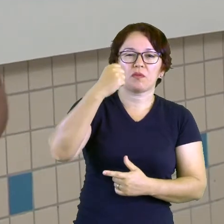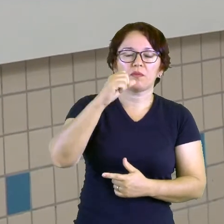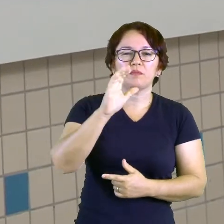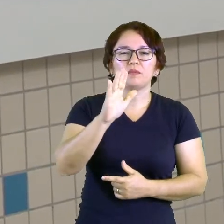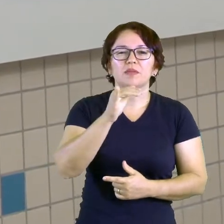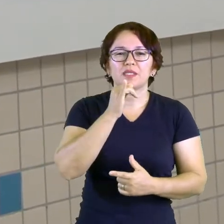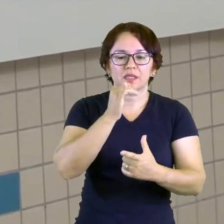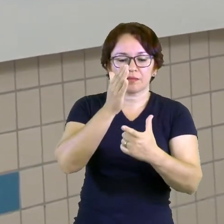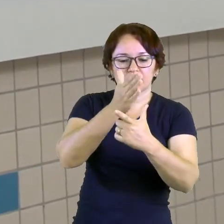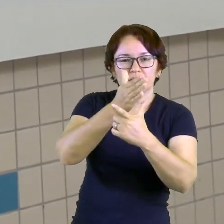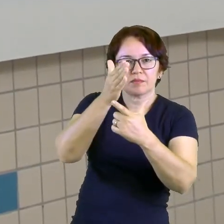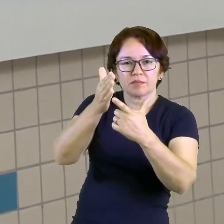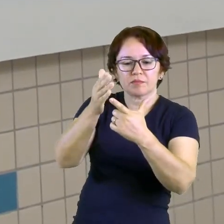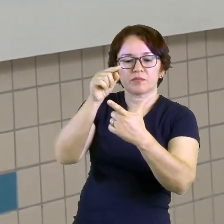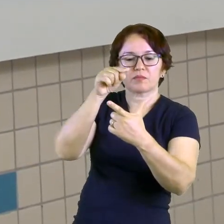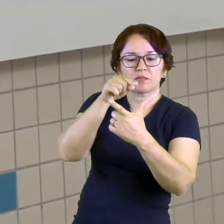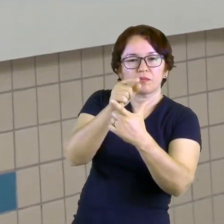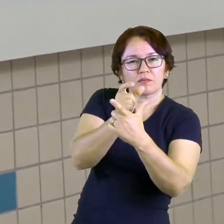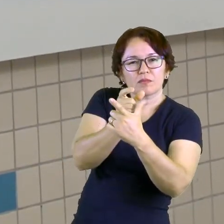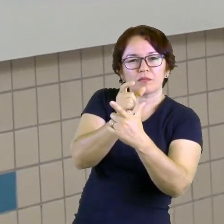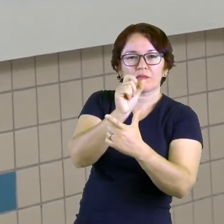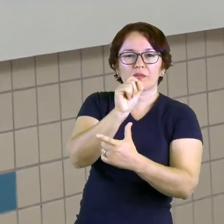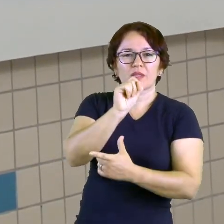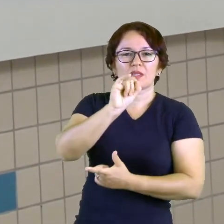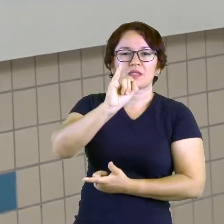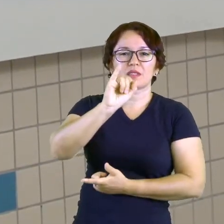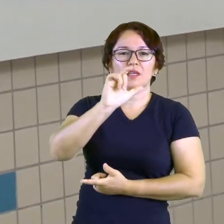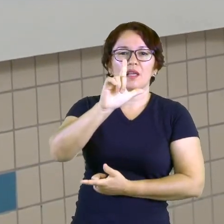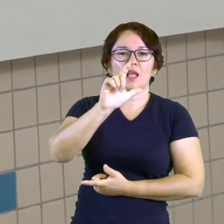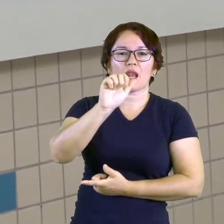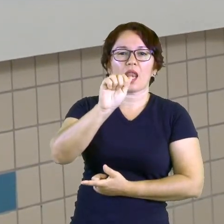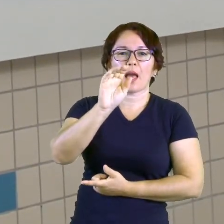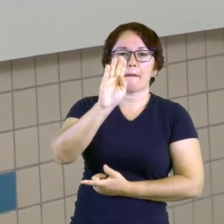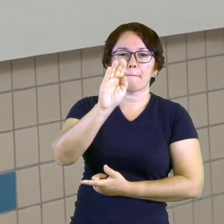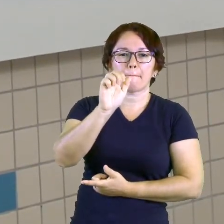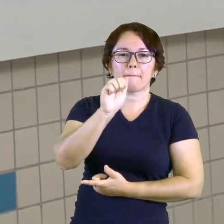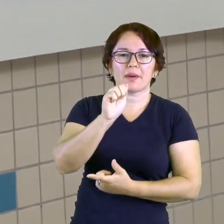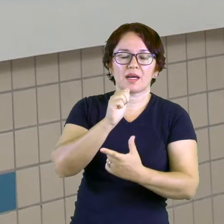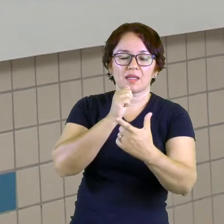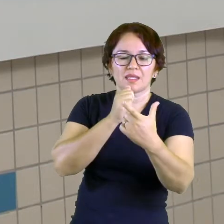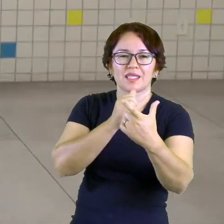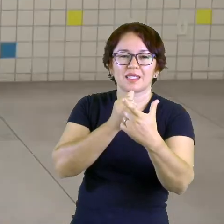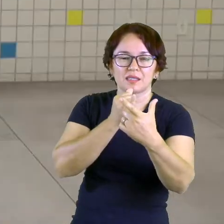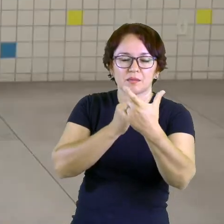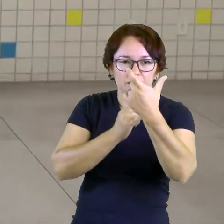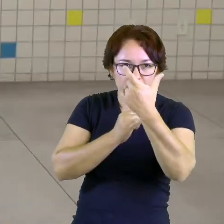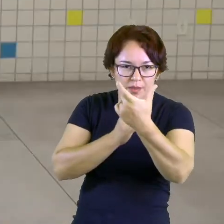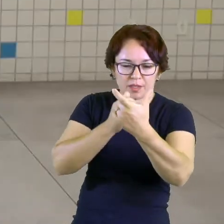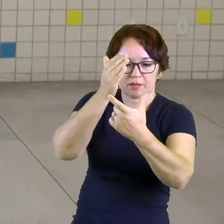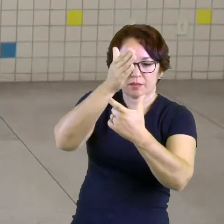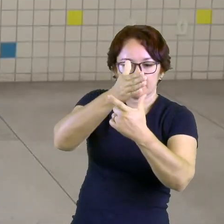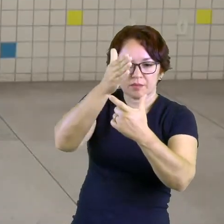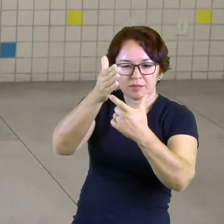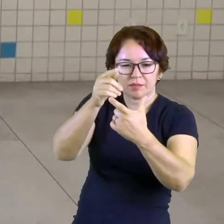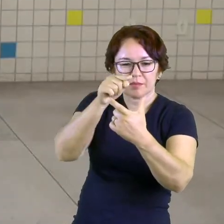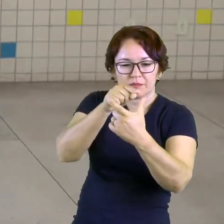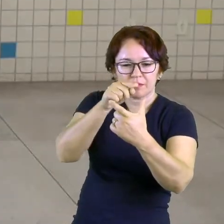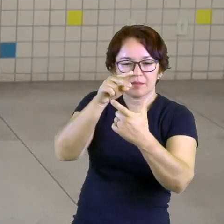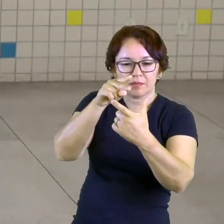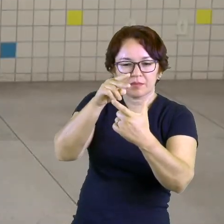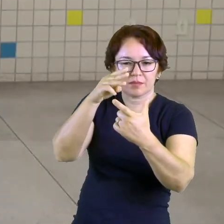vamos revisar um pouquinho o que é sílaba? O que vocês lembram sobre sílaba? O que é uma sílaba?